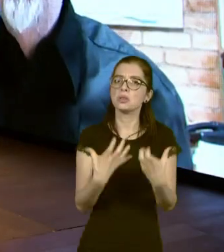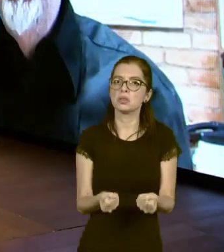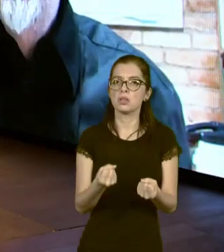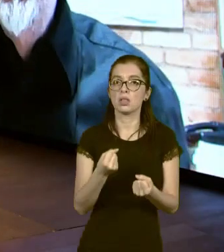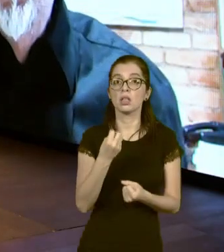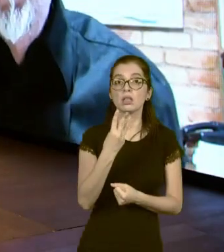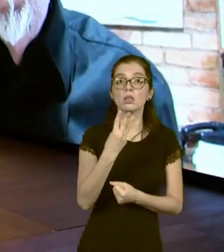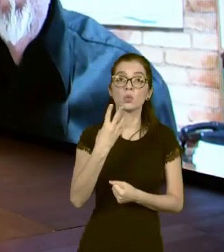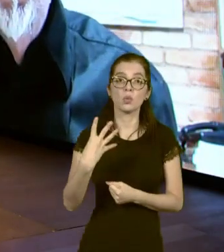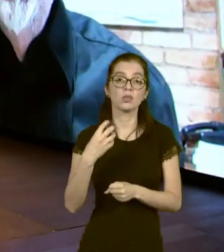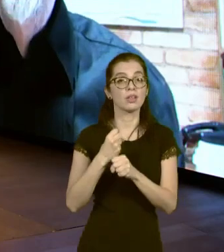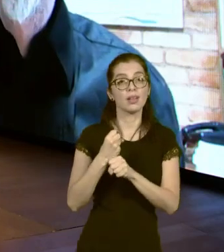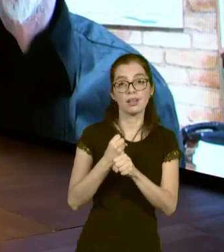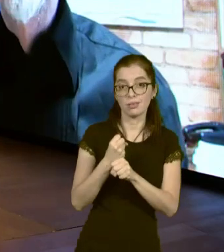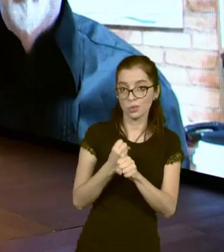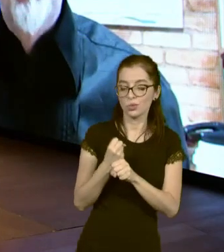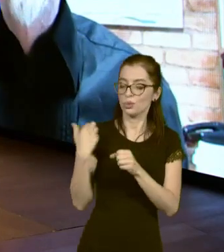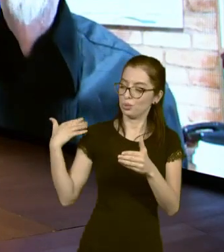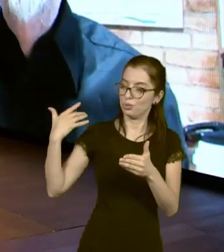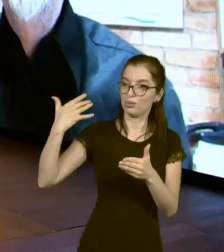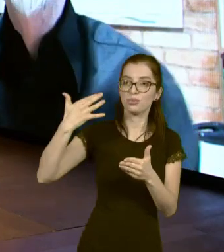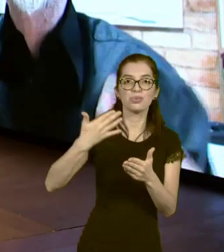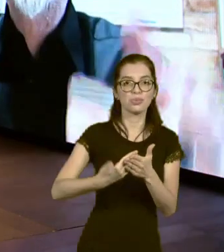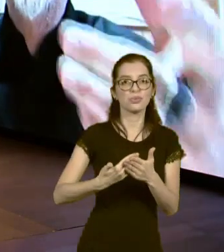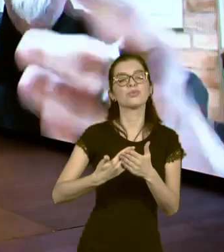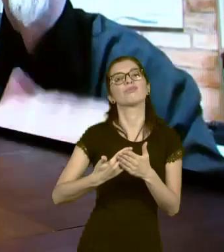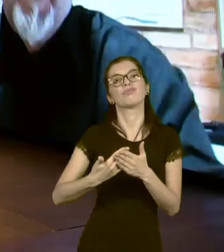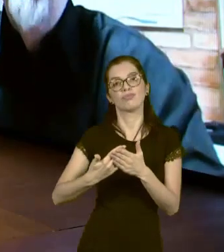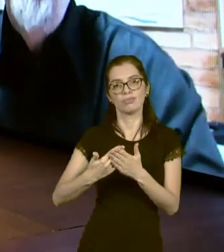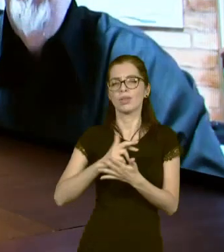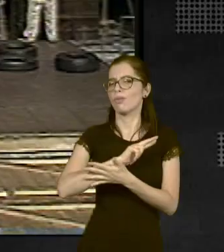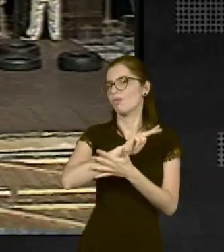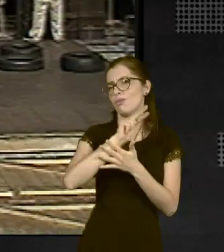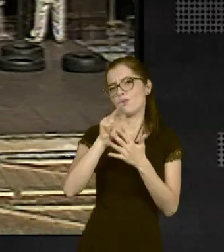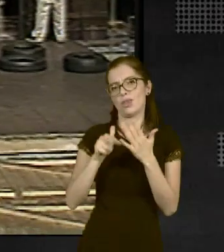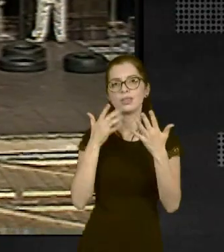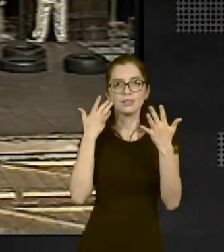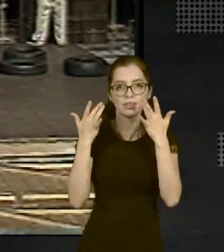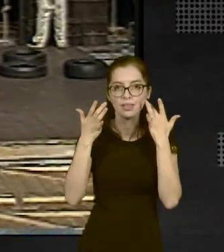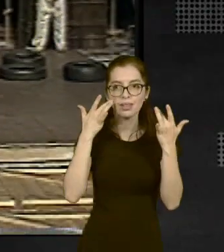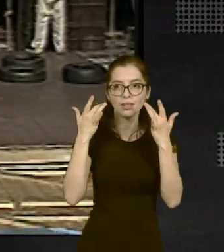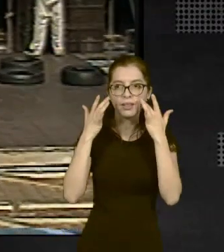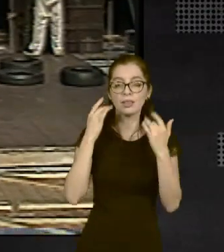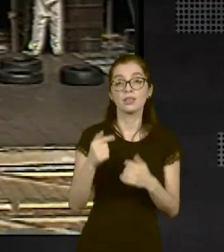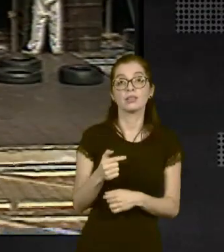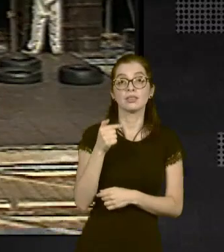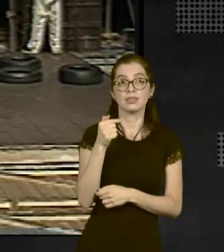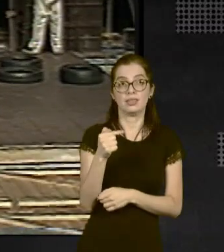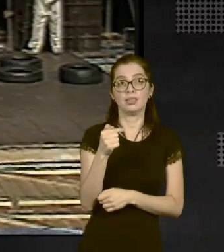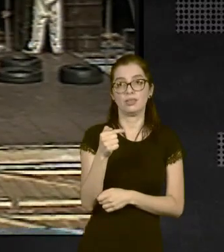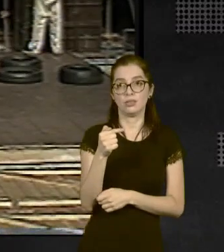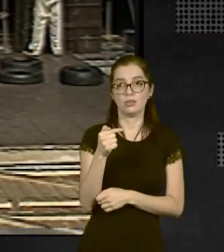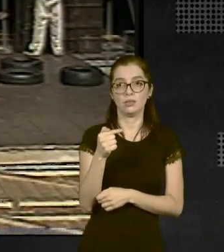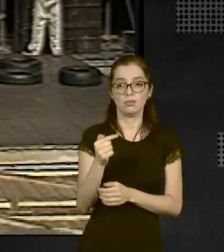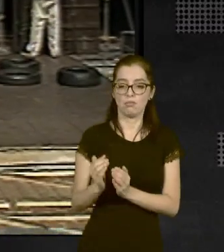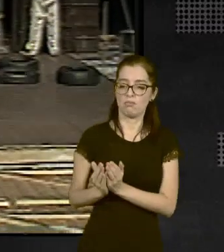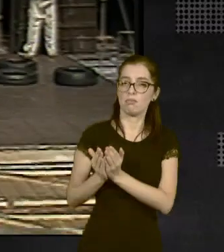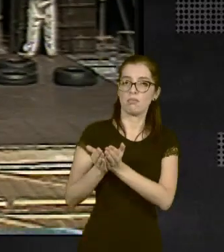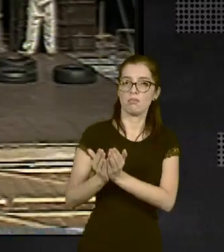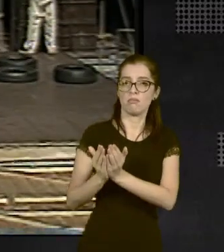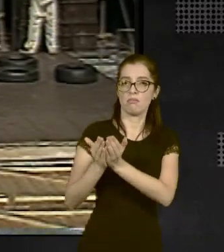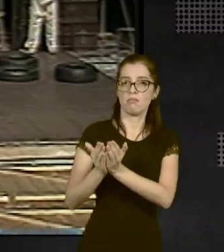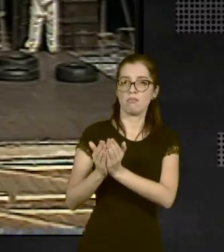Mas eu quero que você seja o assistente do Centro de Pesquisa de Teatro. Você vai me ajudar a gerir aquilo tudo lá. E lá